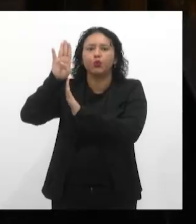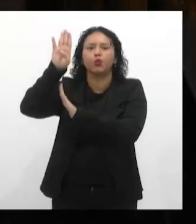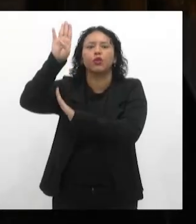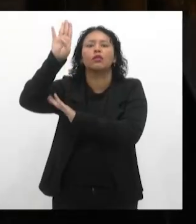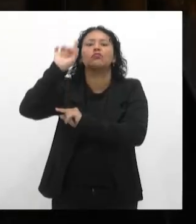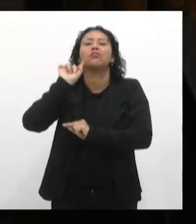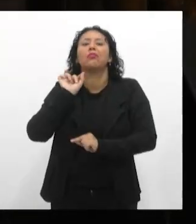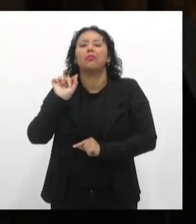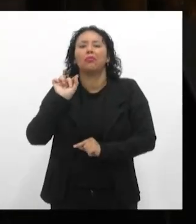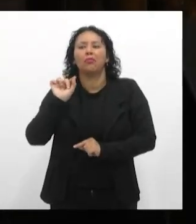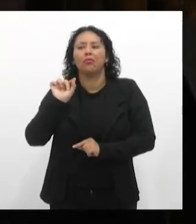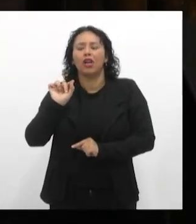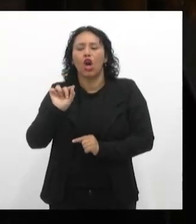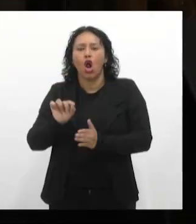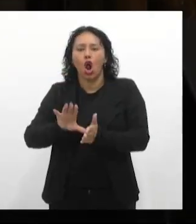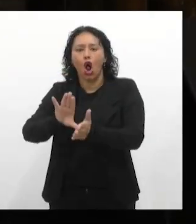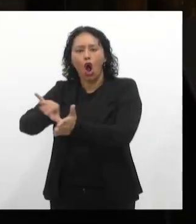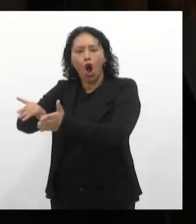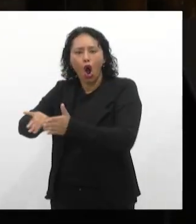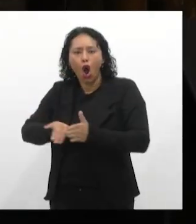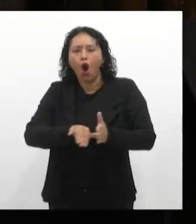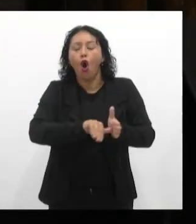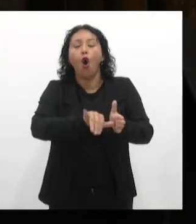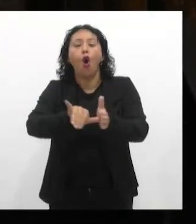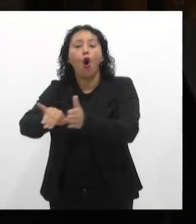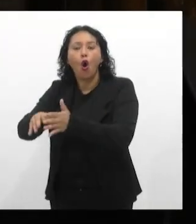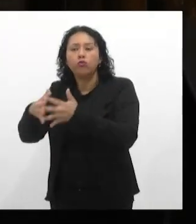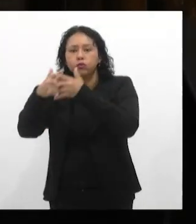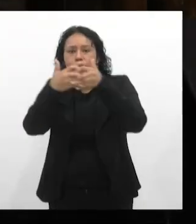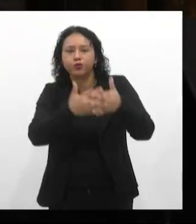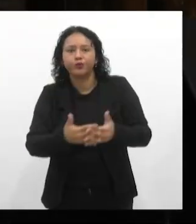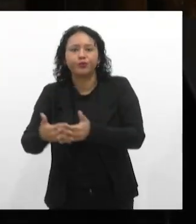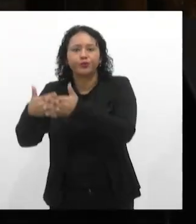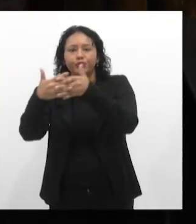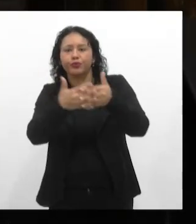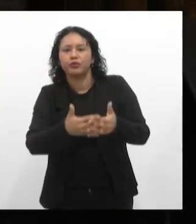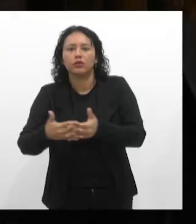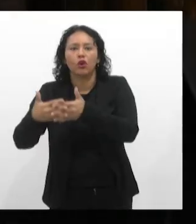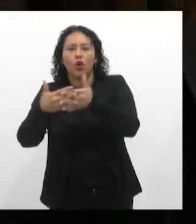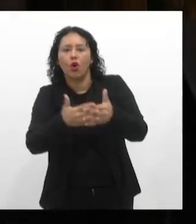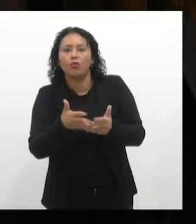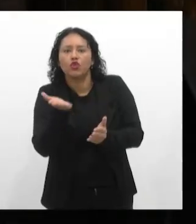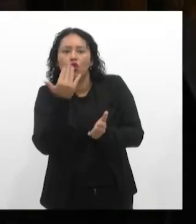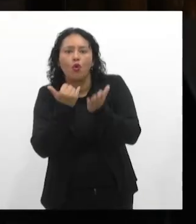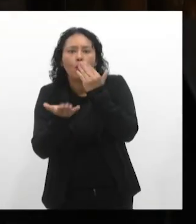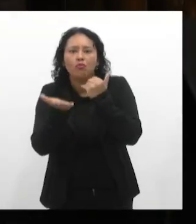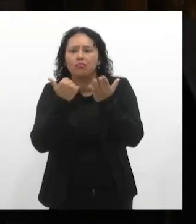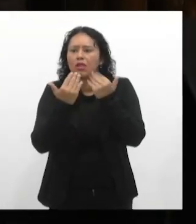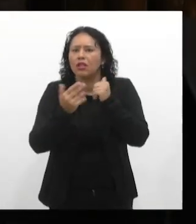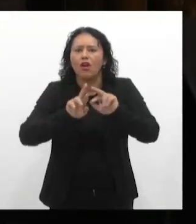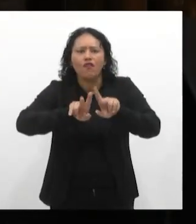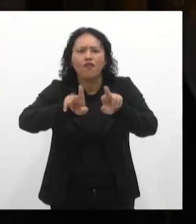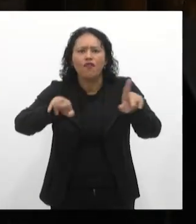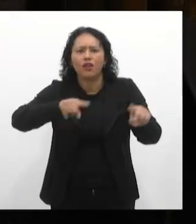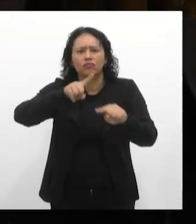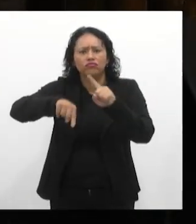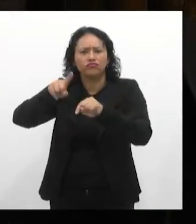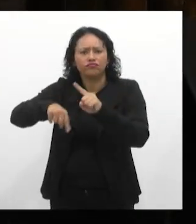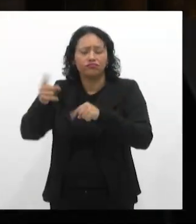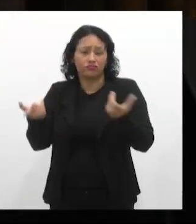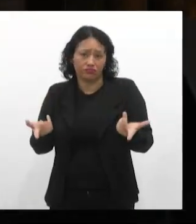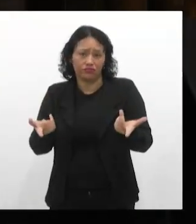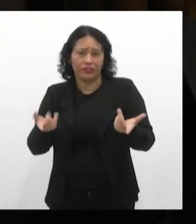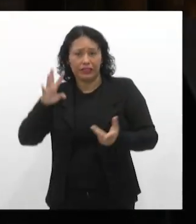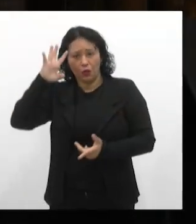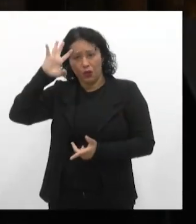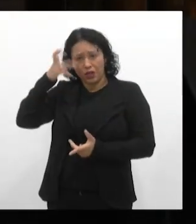percentual de roubos de cargas em nosso Estado. Então, resolver a questão da